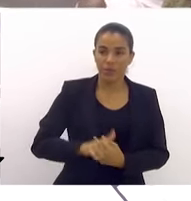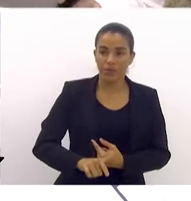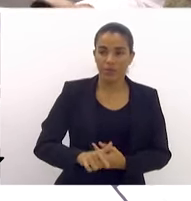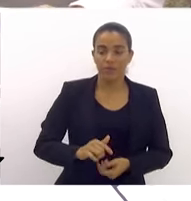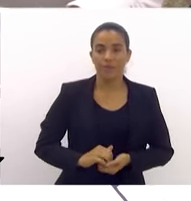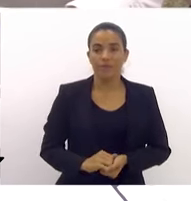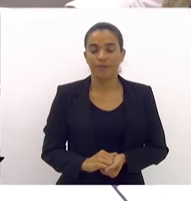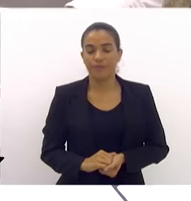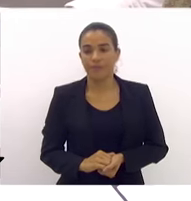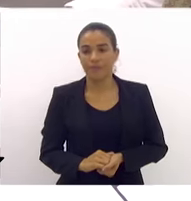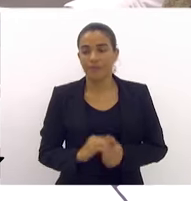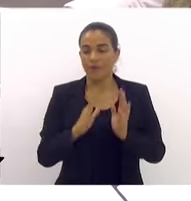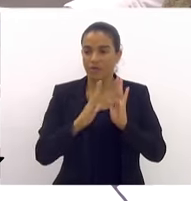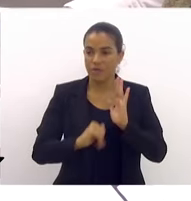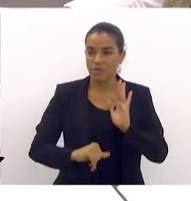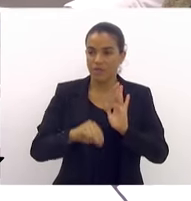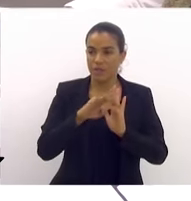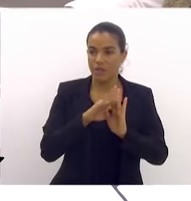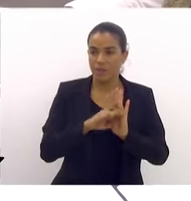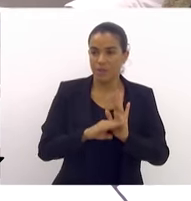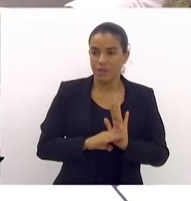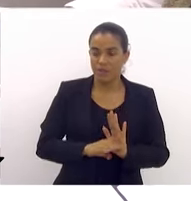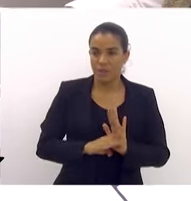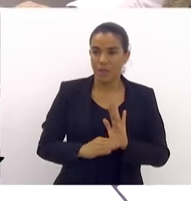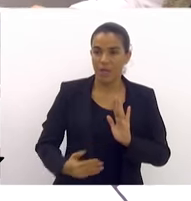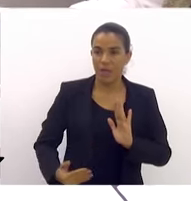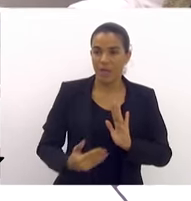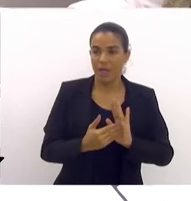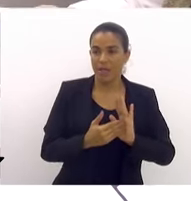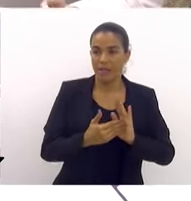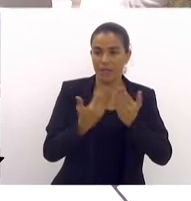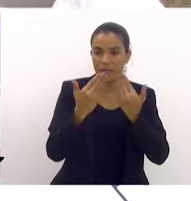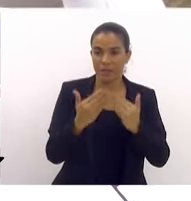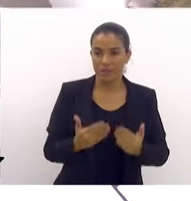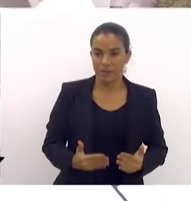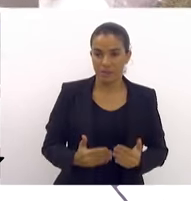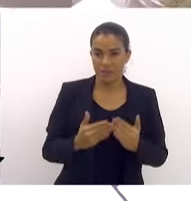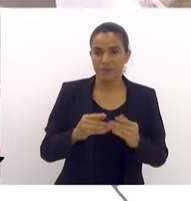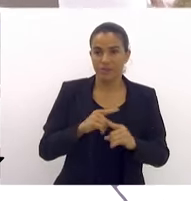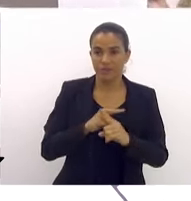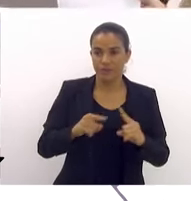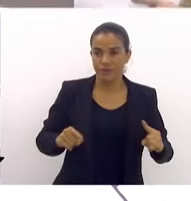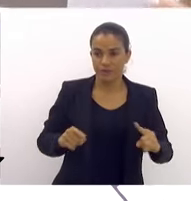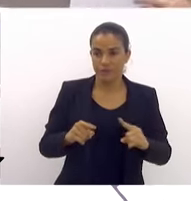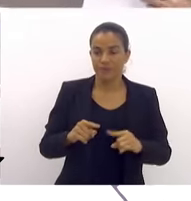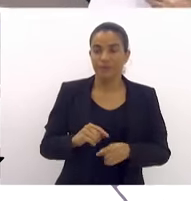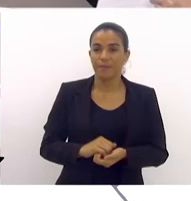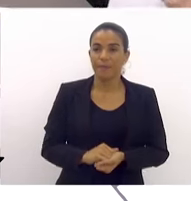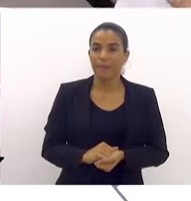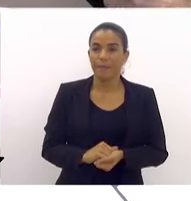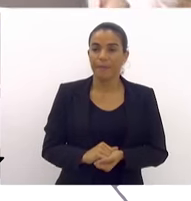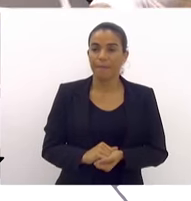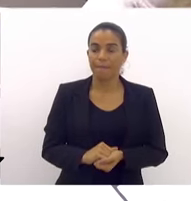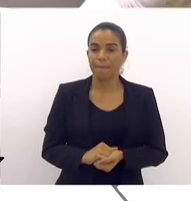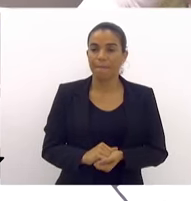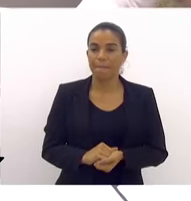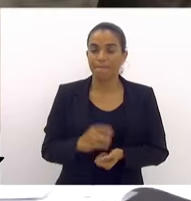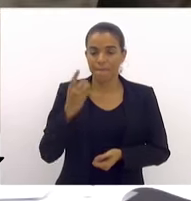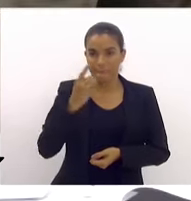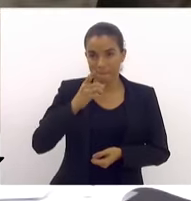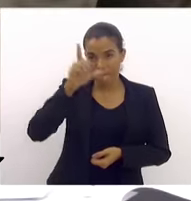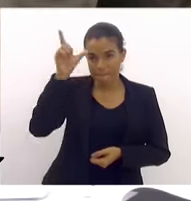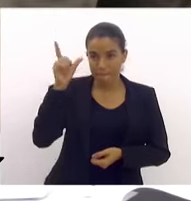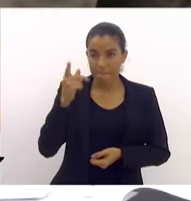Perfeito. Perfeito. Então, vou retirar de pauta até a análise de vetos. Pela ordem, senhor presidente. Deputado Luiz Paulo. É